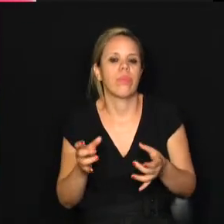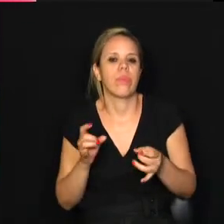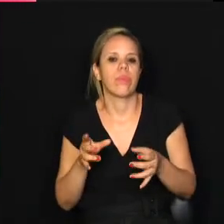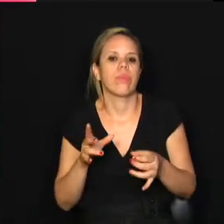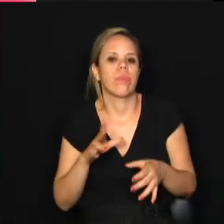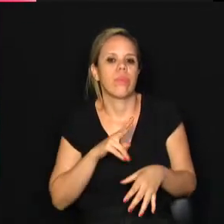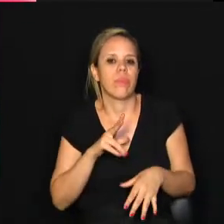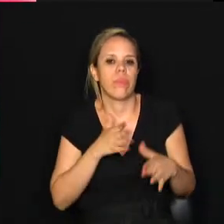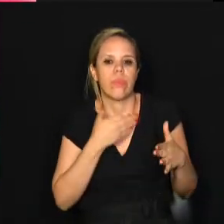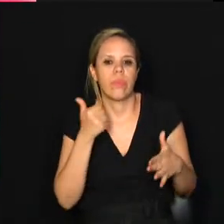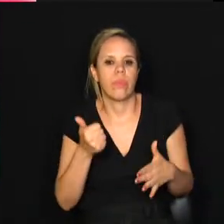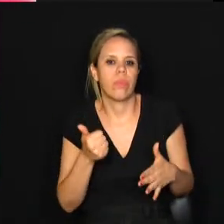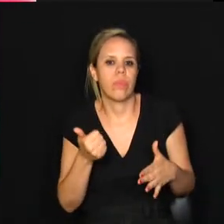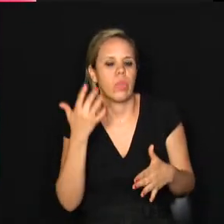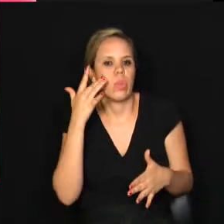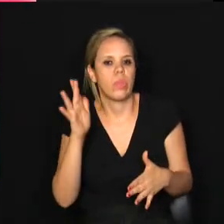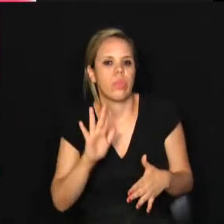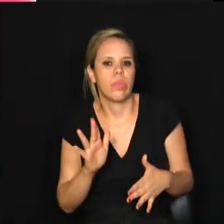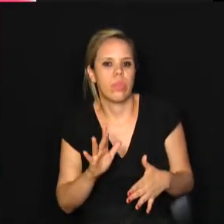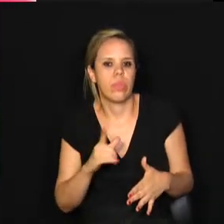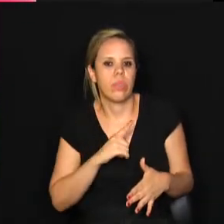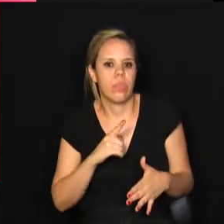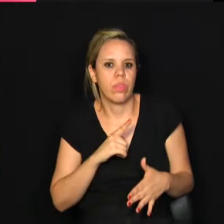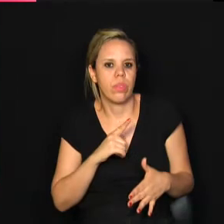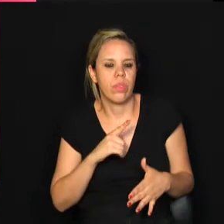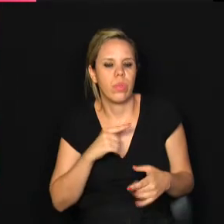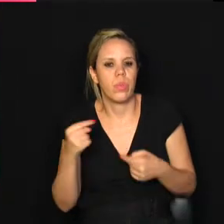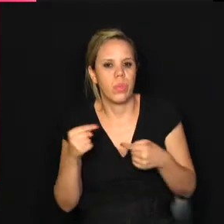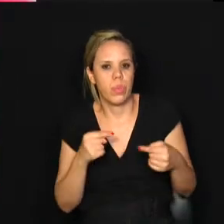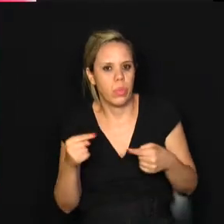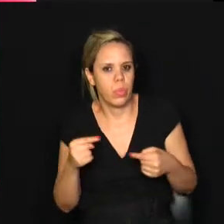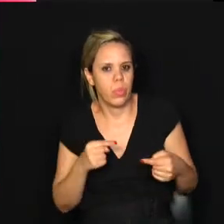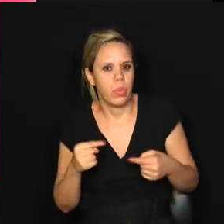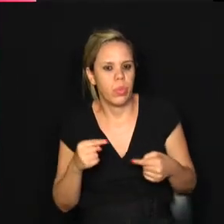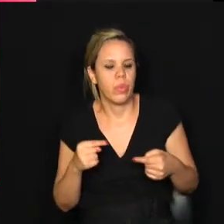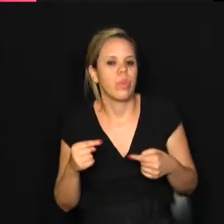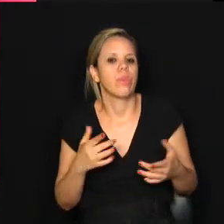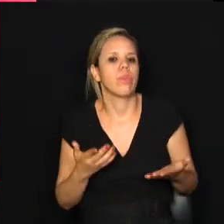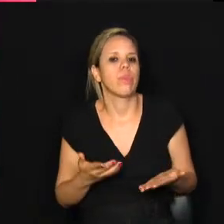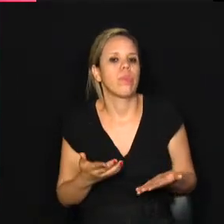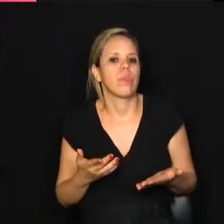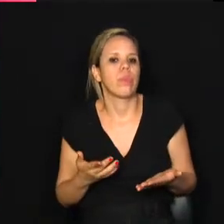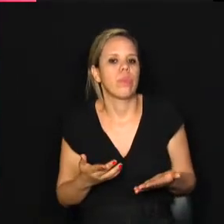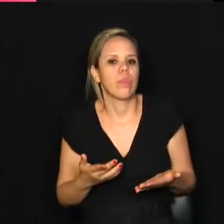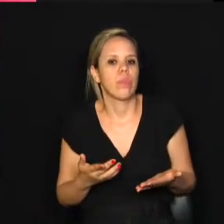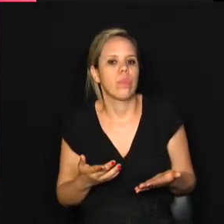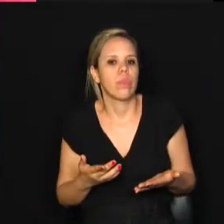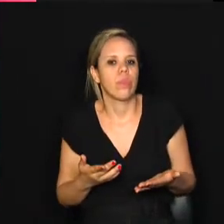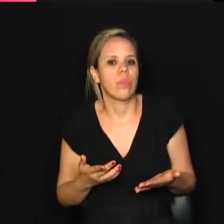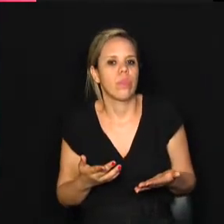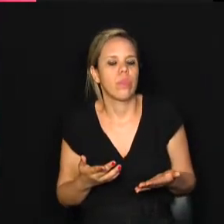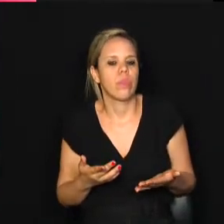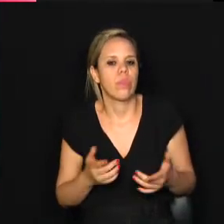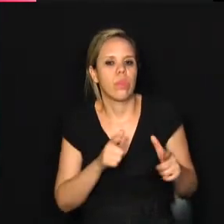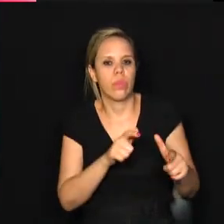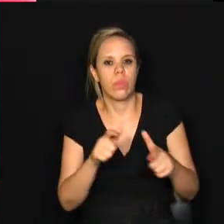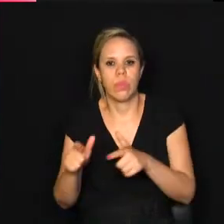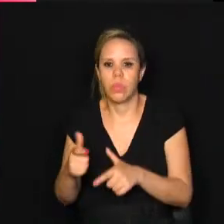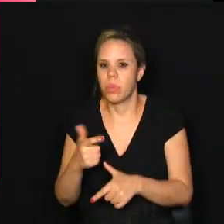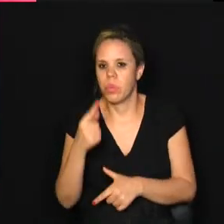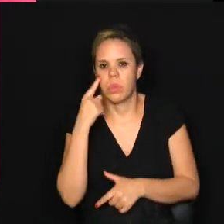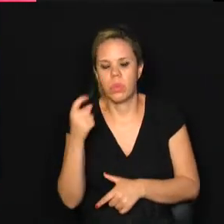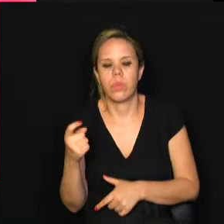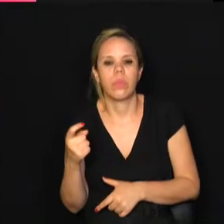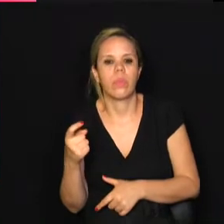melhorar, ele não sabe que o Correio já tem essas concorrentes e que esses concorrentes, nas regiões onde eles não têm interesse